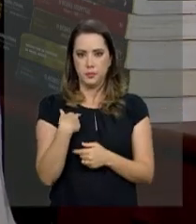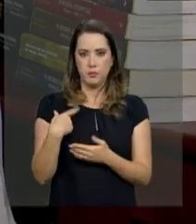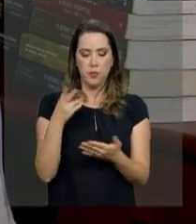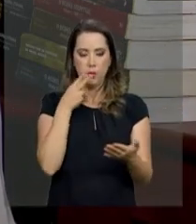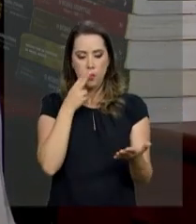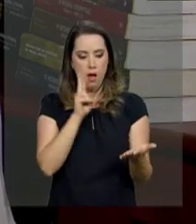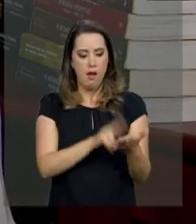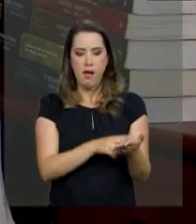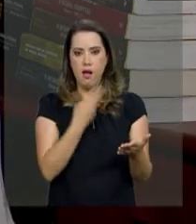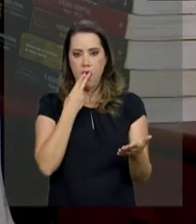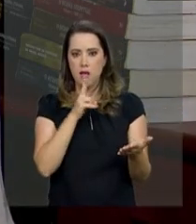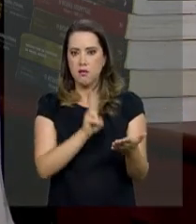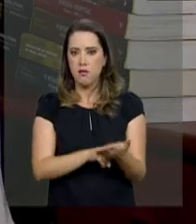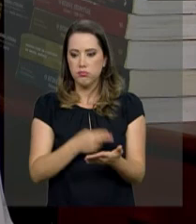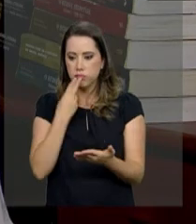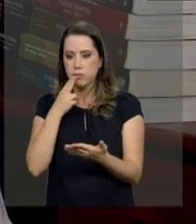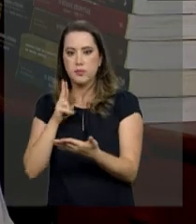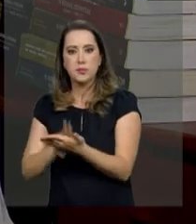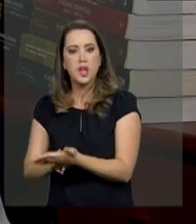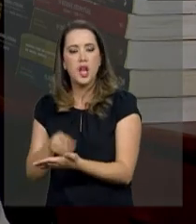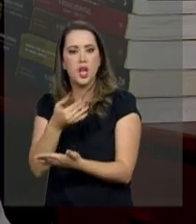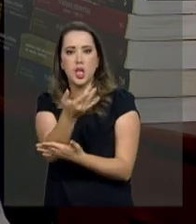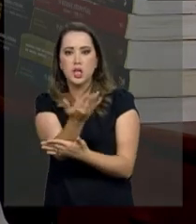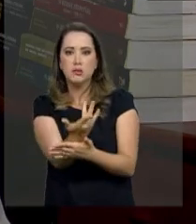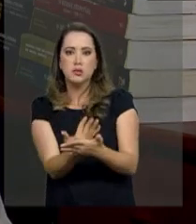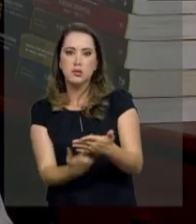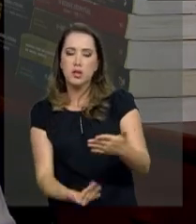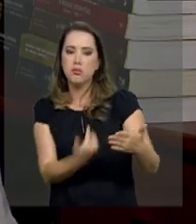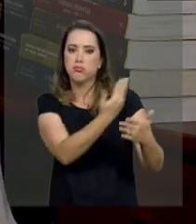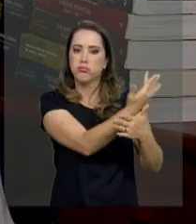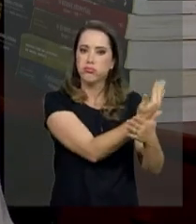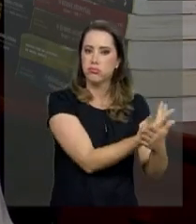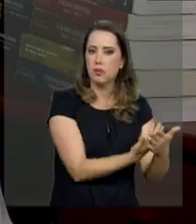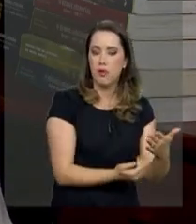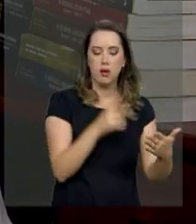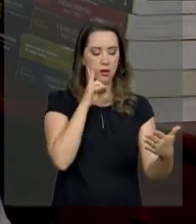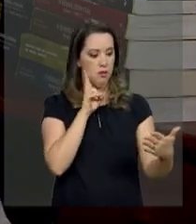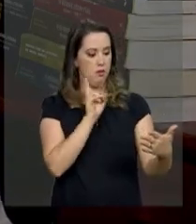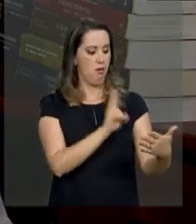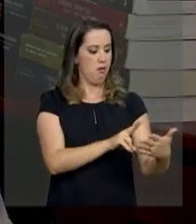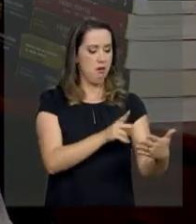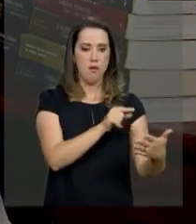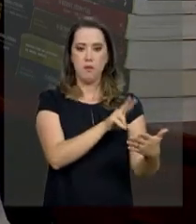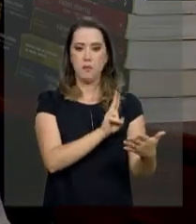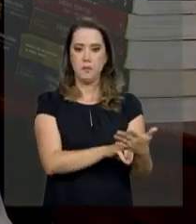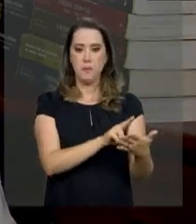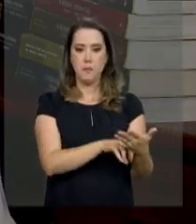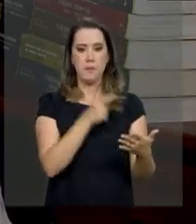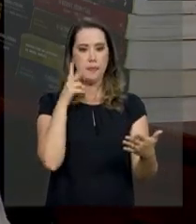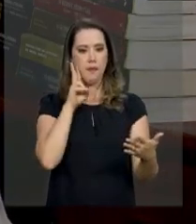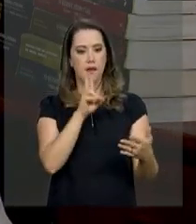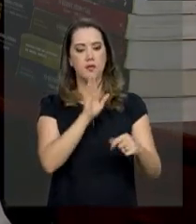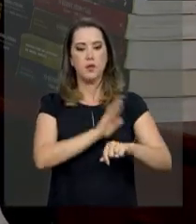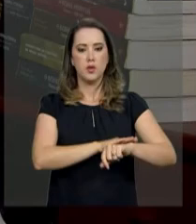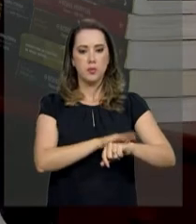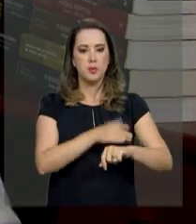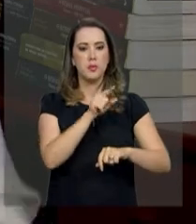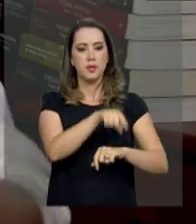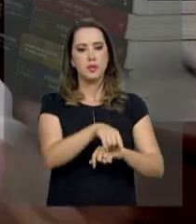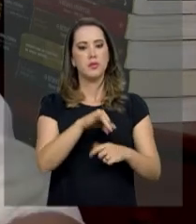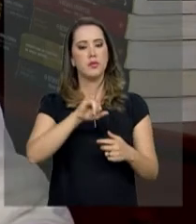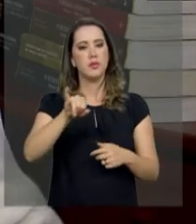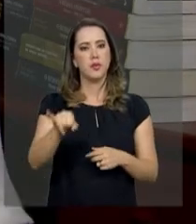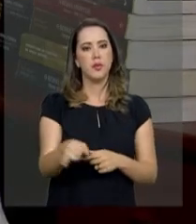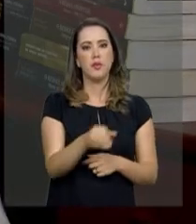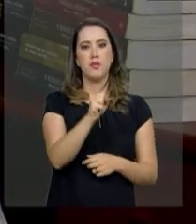cartas detalhando as suas medidas decisões das fortes o conselho da leopoldina que o momento era aquele do josé bonifácio também